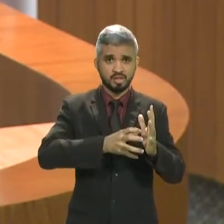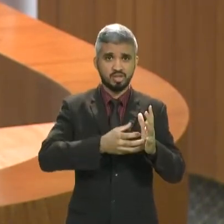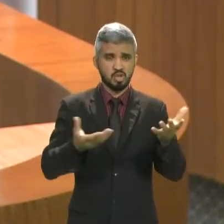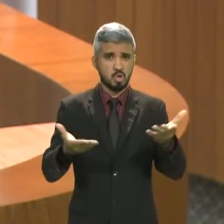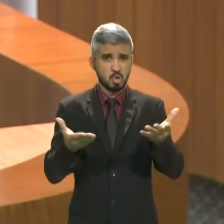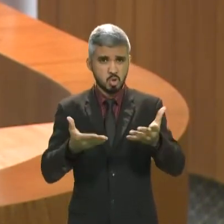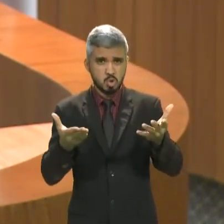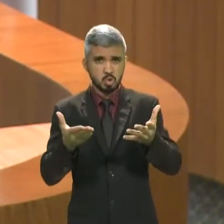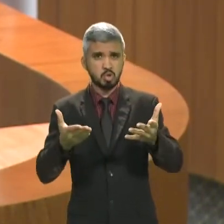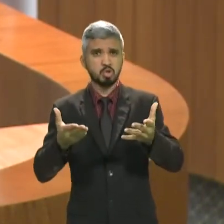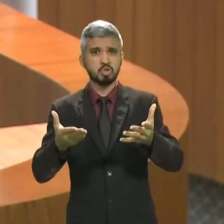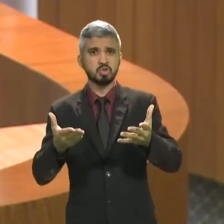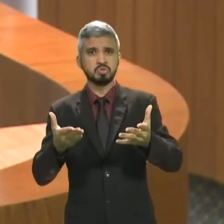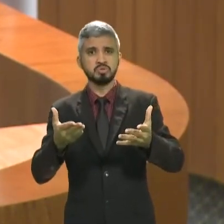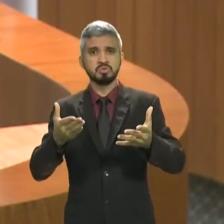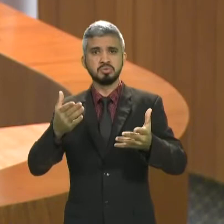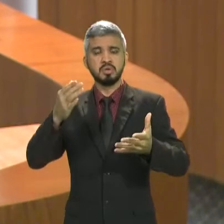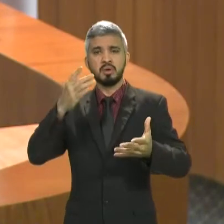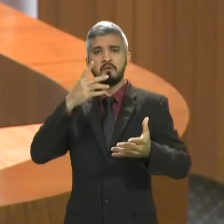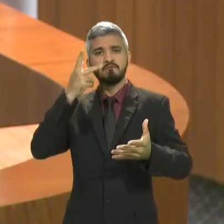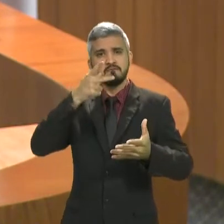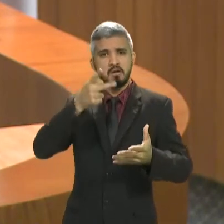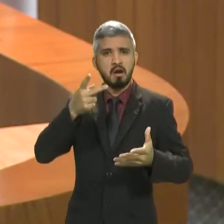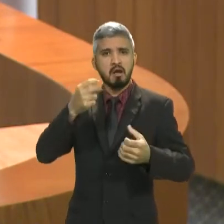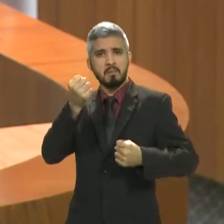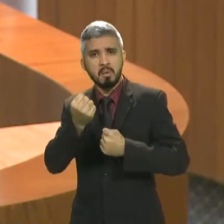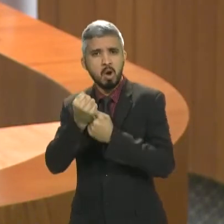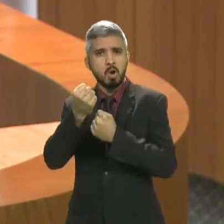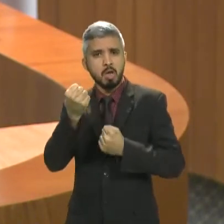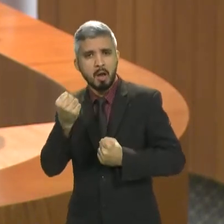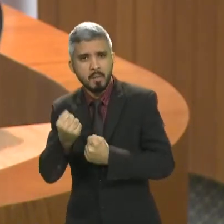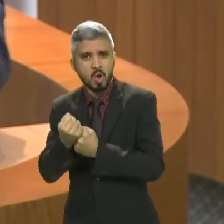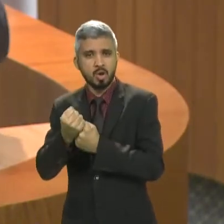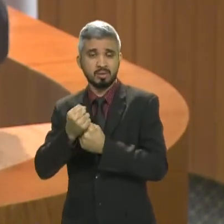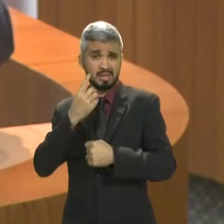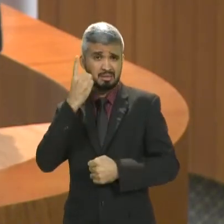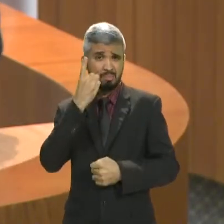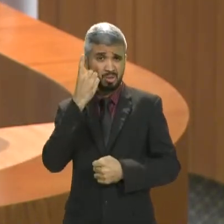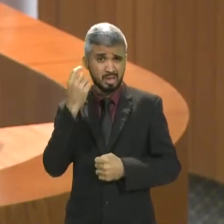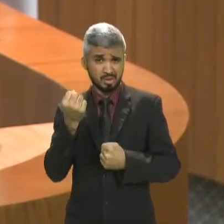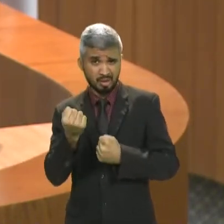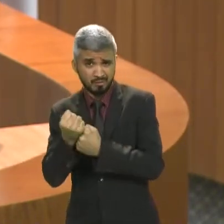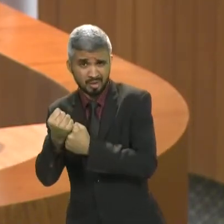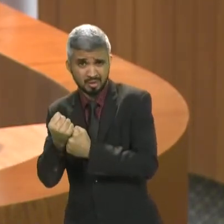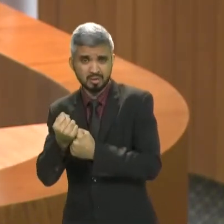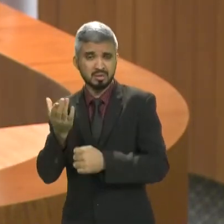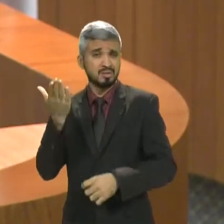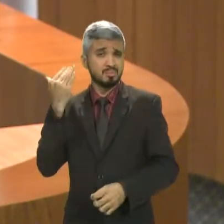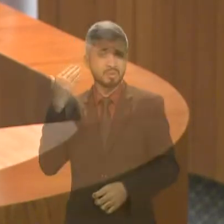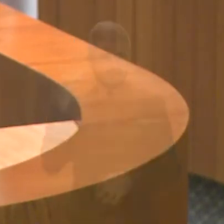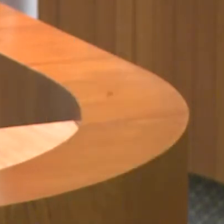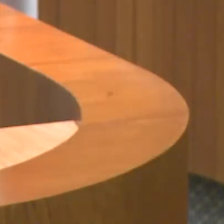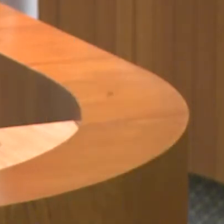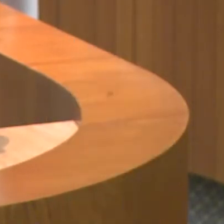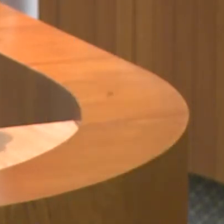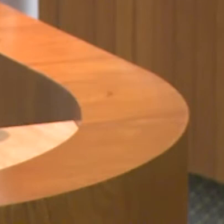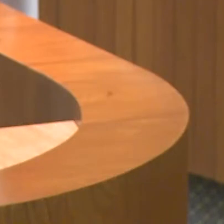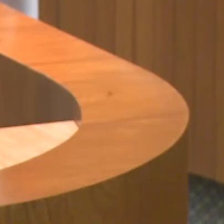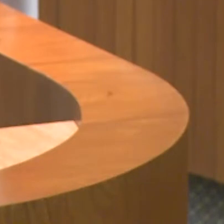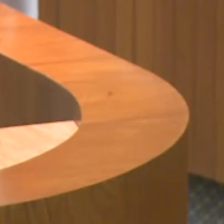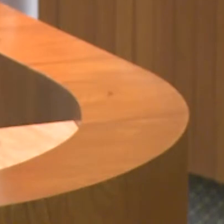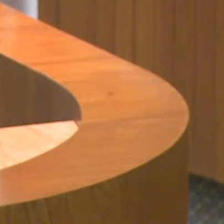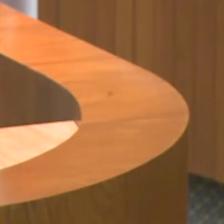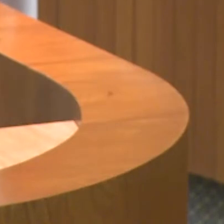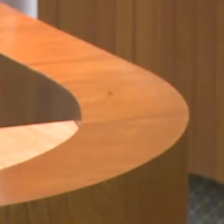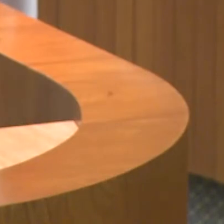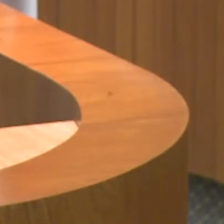defende, tá entendendo? Lá, o deputado que Vossa Excelência defende. E eu lembro que quando Vossa Excelência veio para o nosso bloco, foi justamente